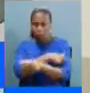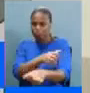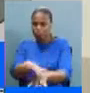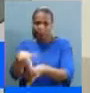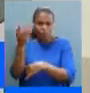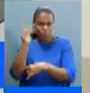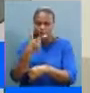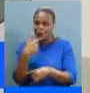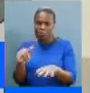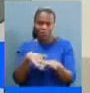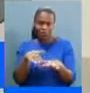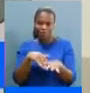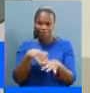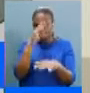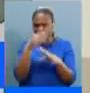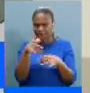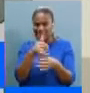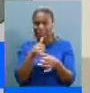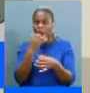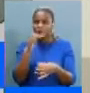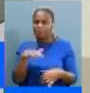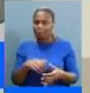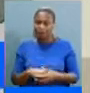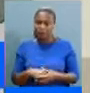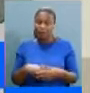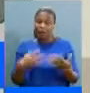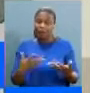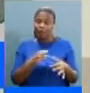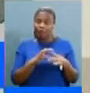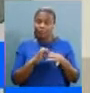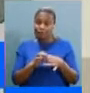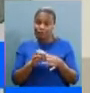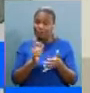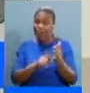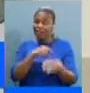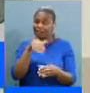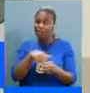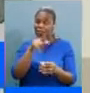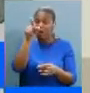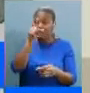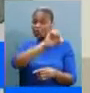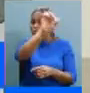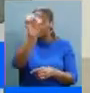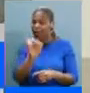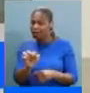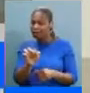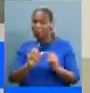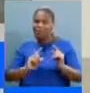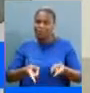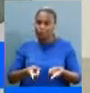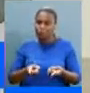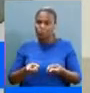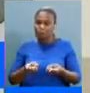poderiam estar presentes no evento do sábado. Em relação às eleições do Senegal, no